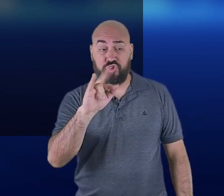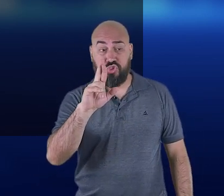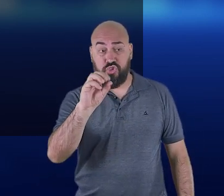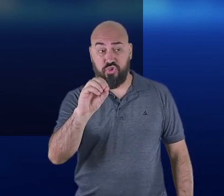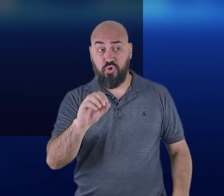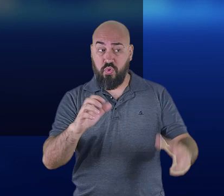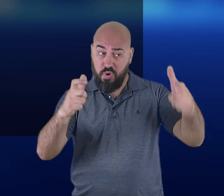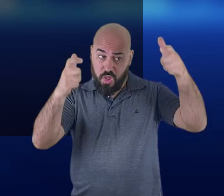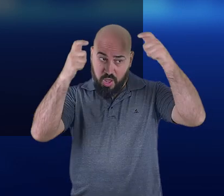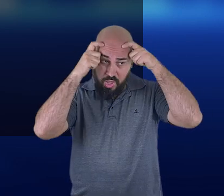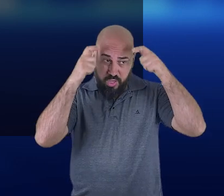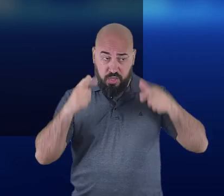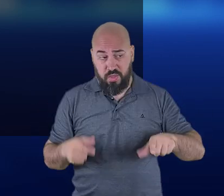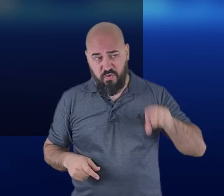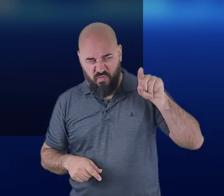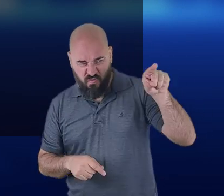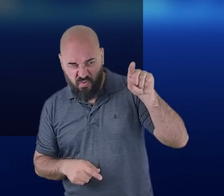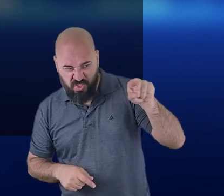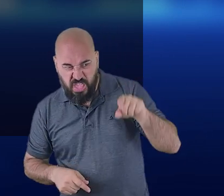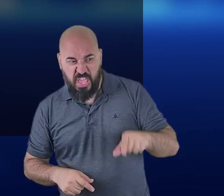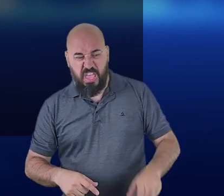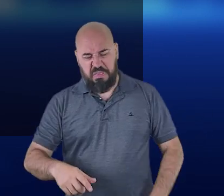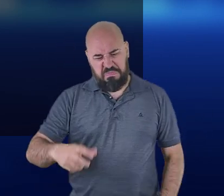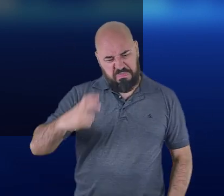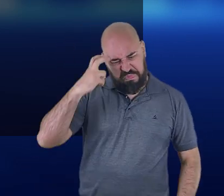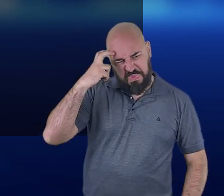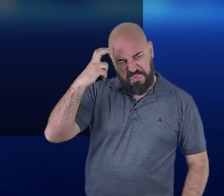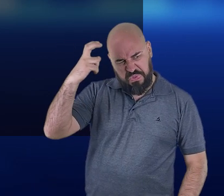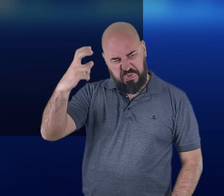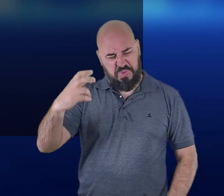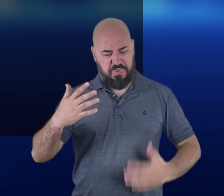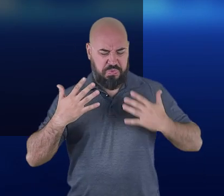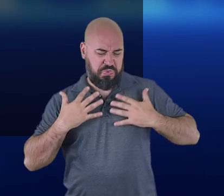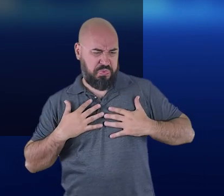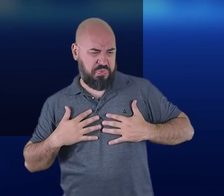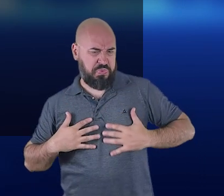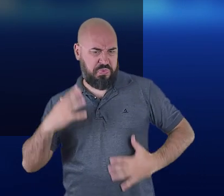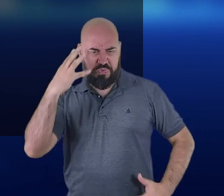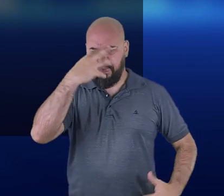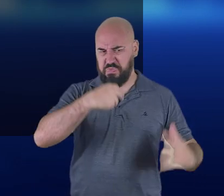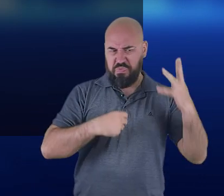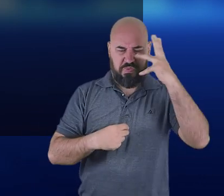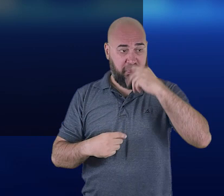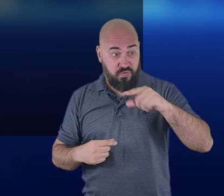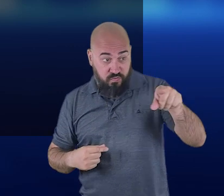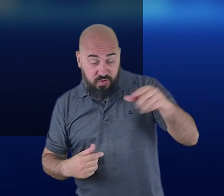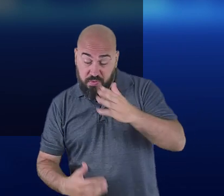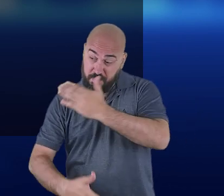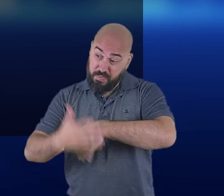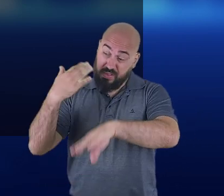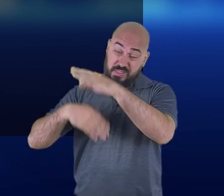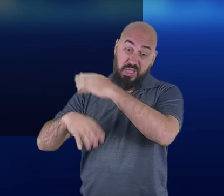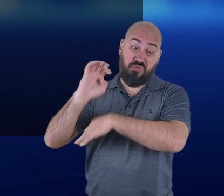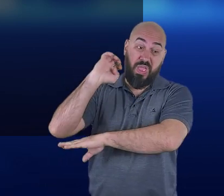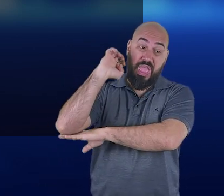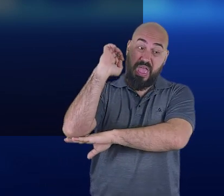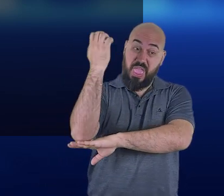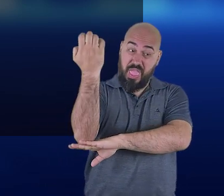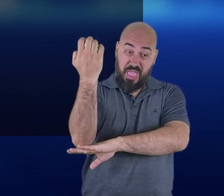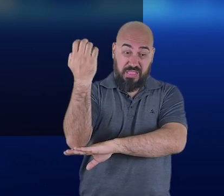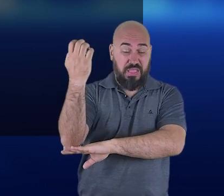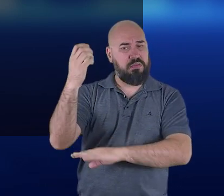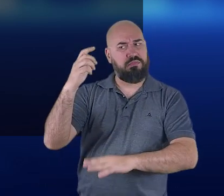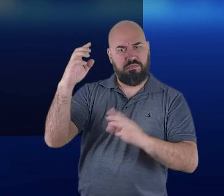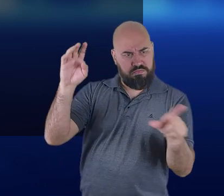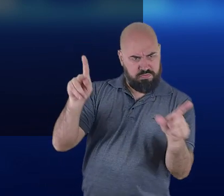Deus, tu és sinete da perfeição, cheio de sabedoria e formosura, estavas no Éden, jardim de Deus, de todas as